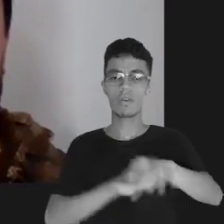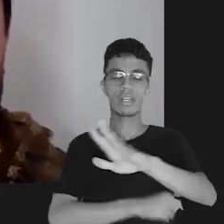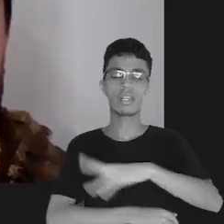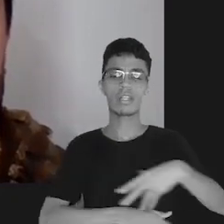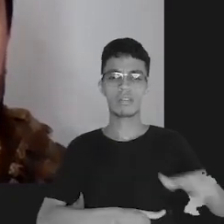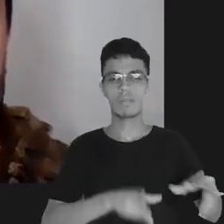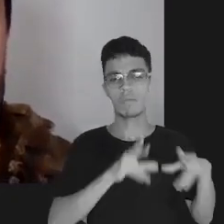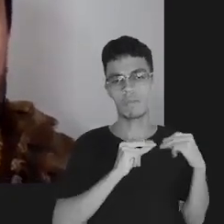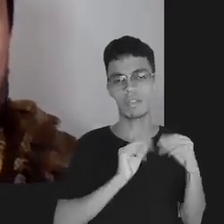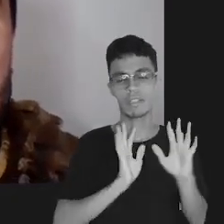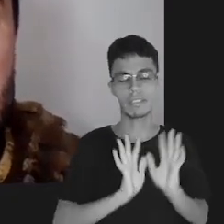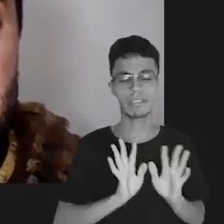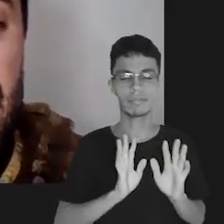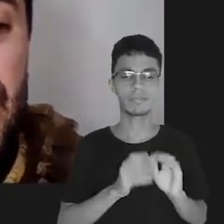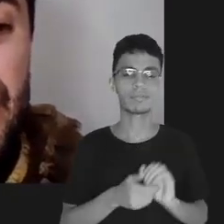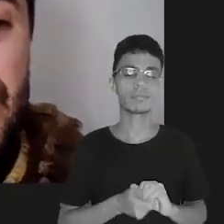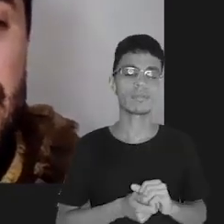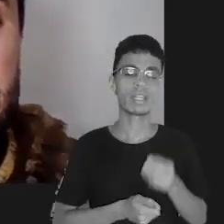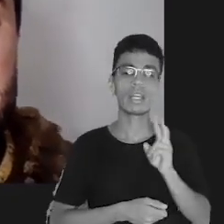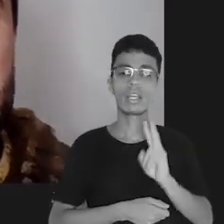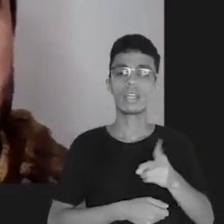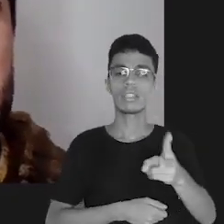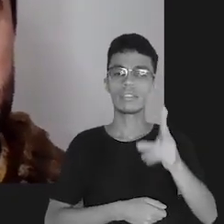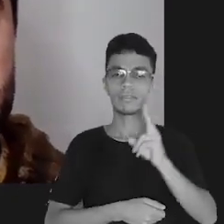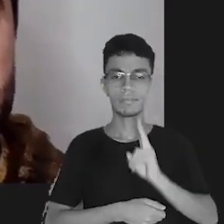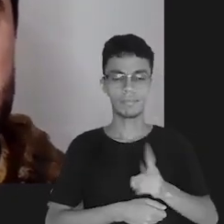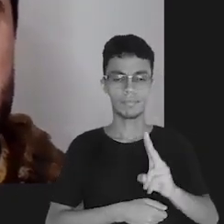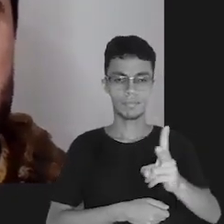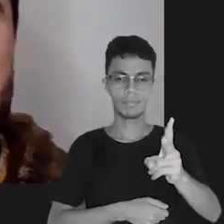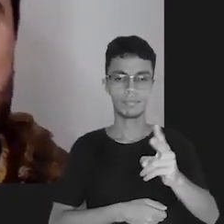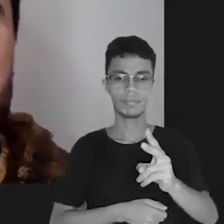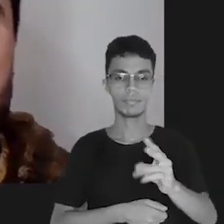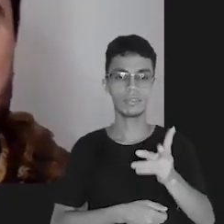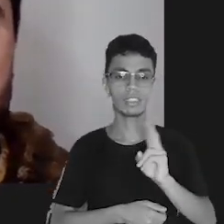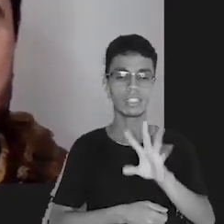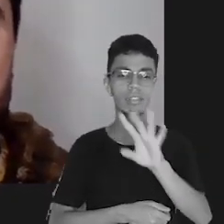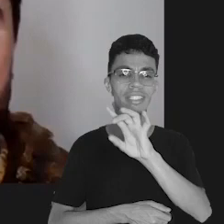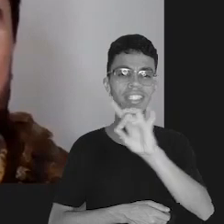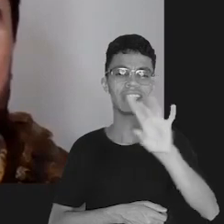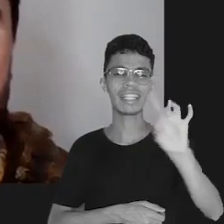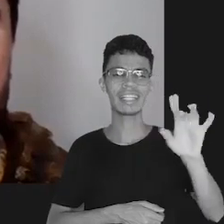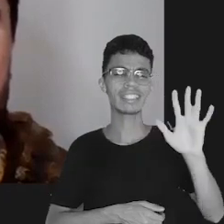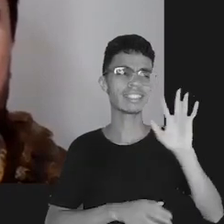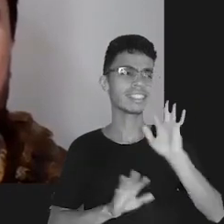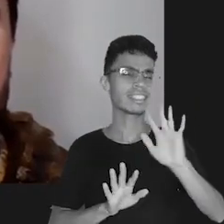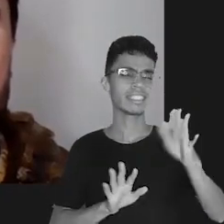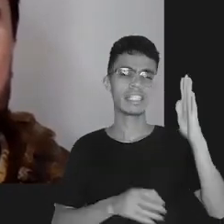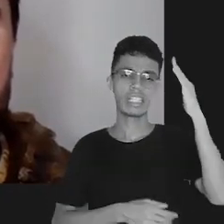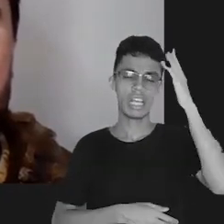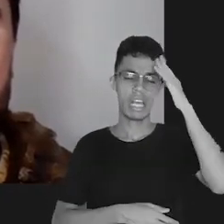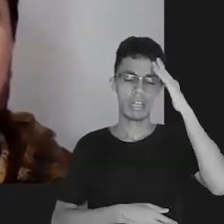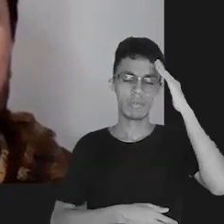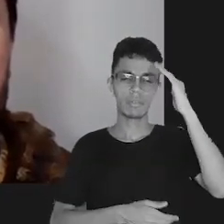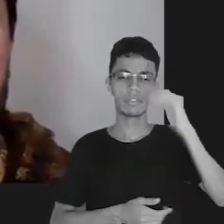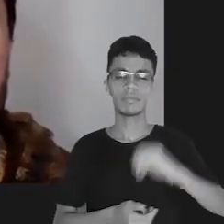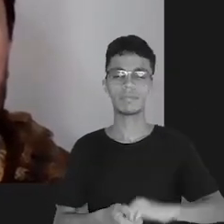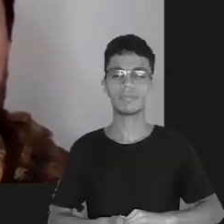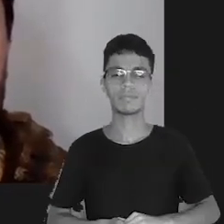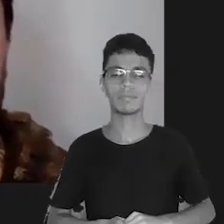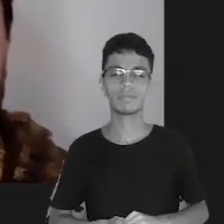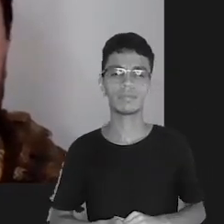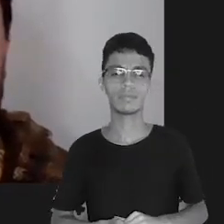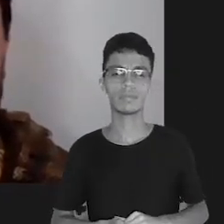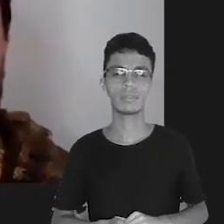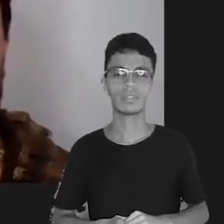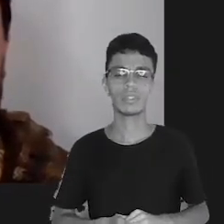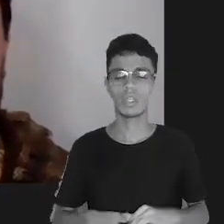merece, isso é, sempre e cada vez mais um envoltório decente.